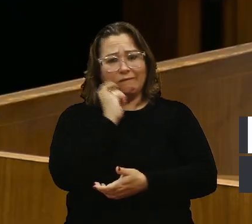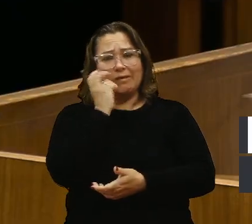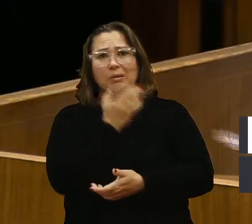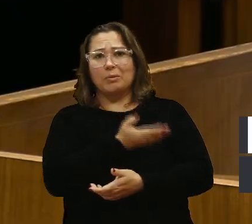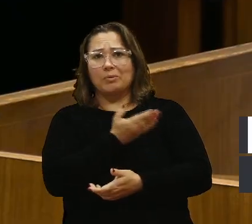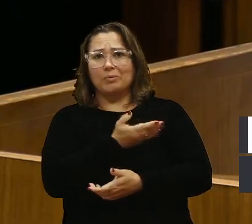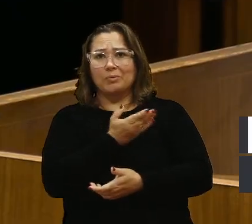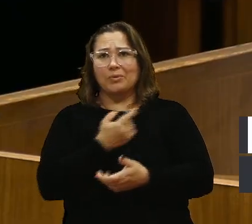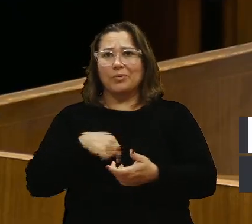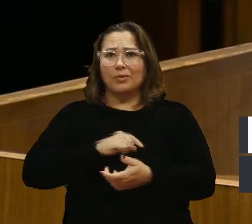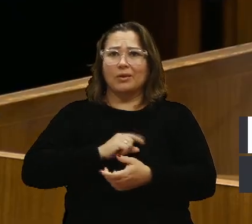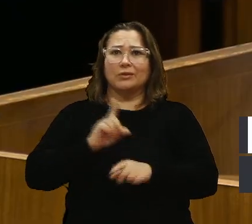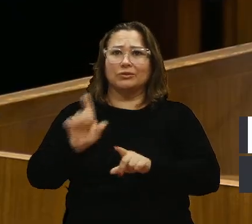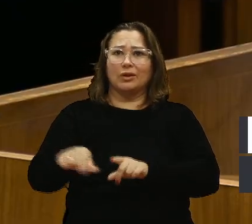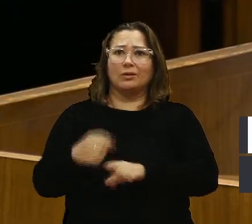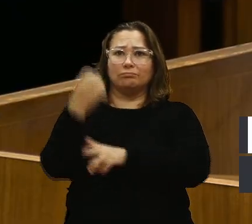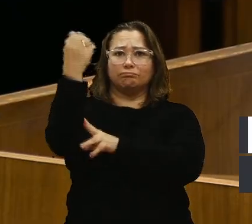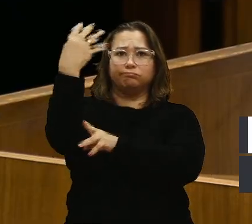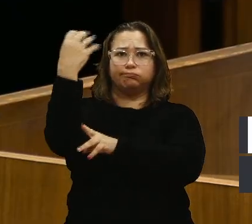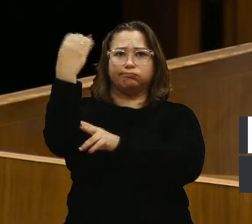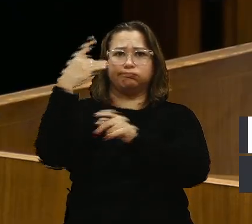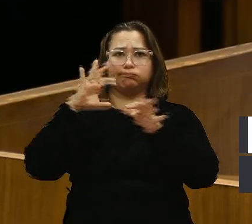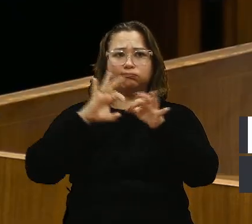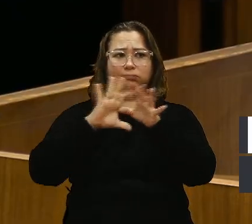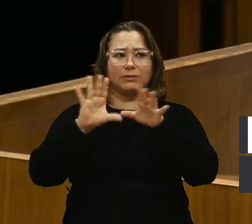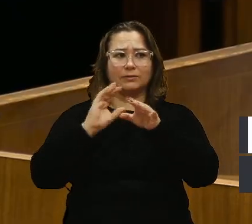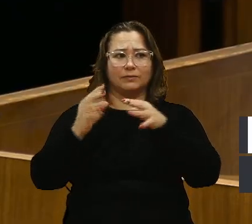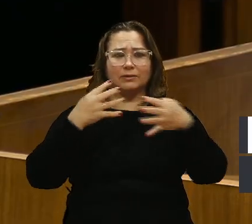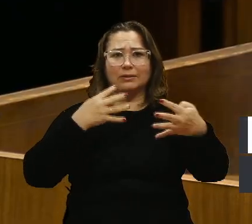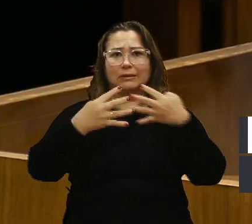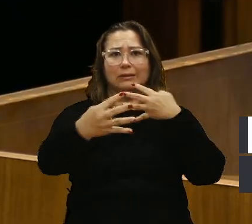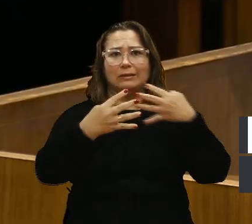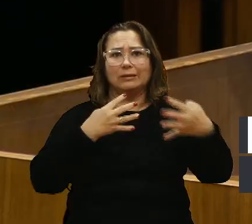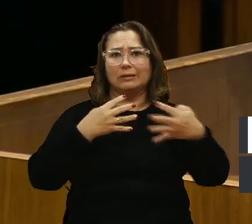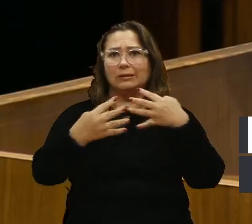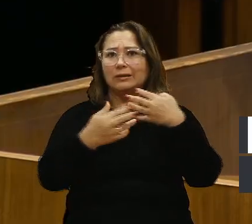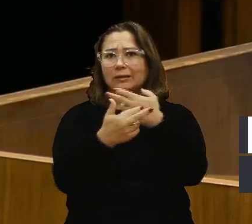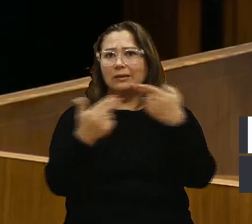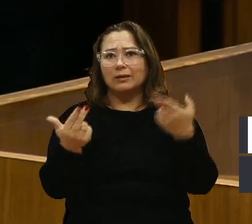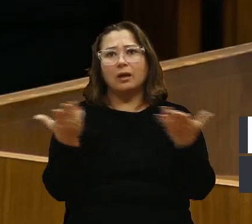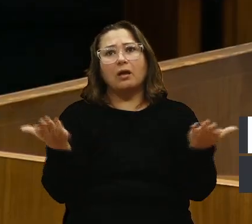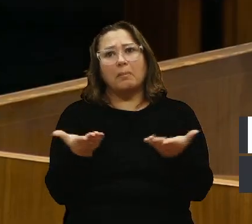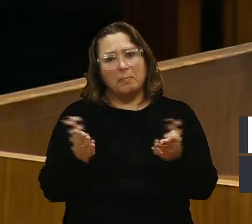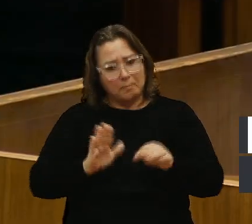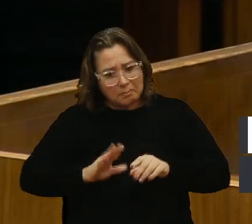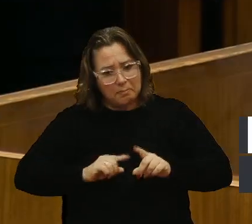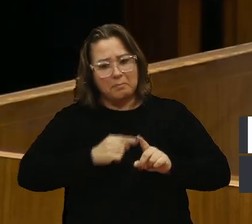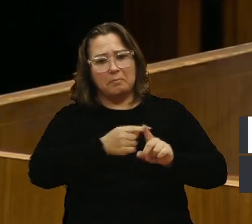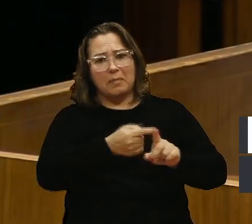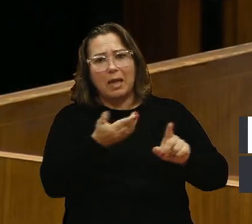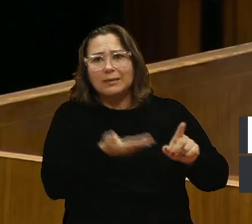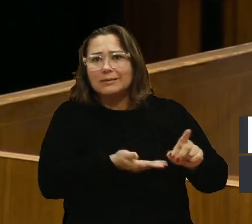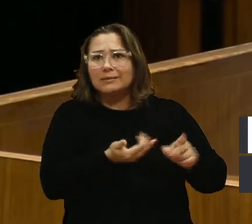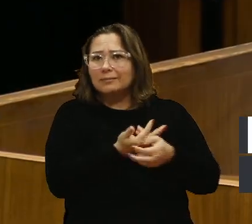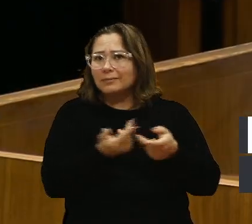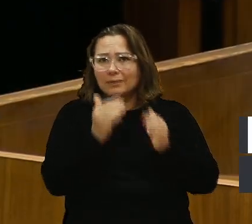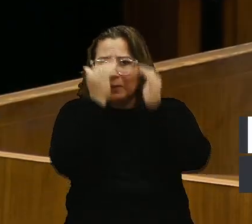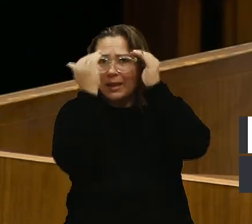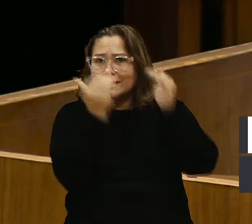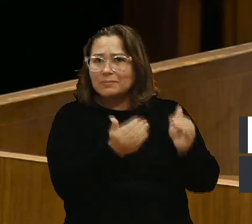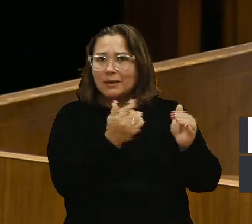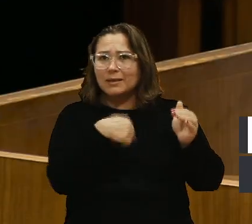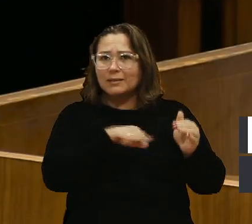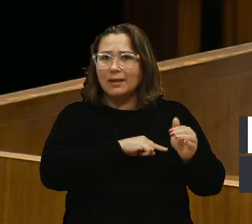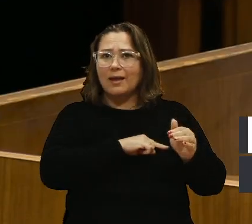questão dos free flows, tudo aquilo ali que a gente viu e que a gente vê acontecendo, ainda vem uma medida assim, onde ele não quer respeitar a